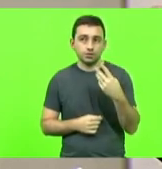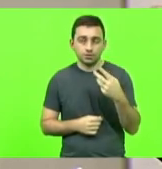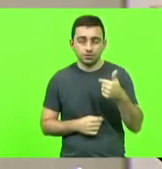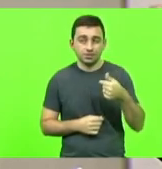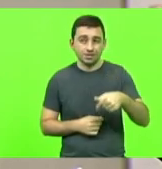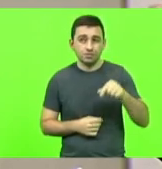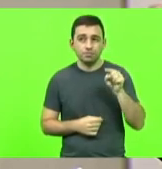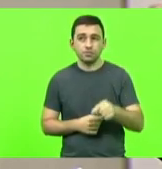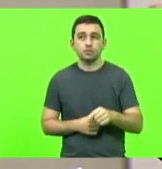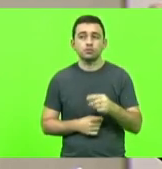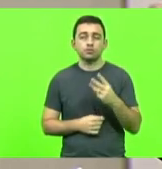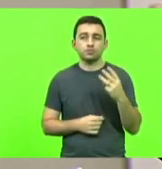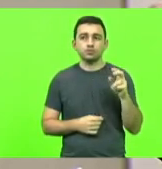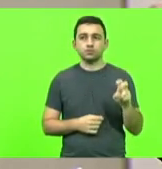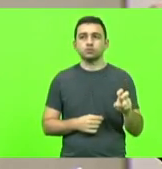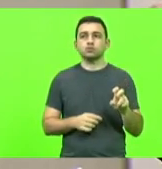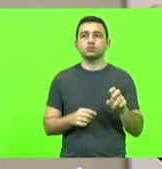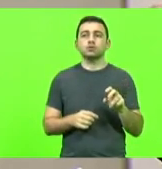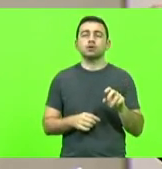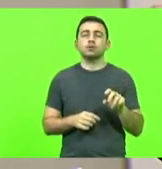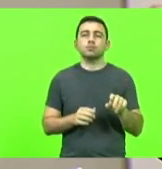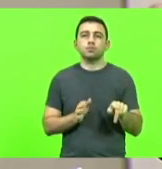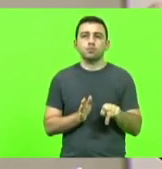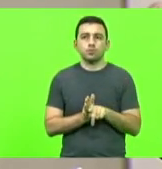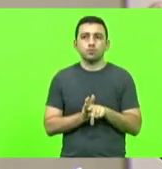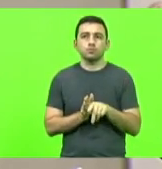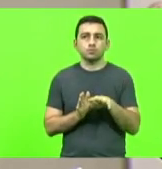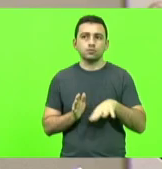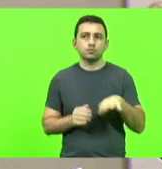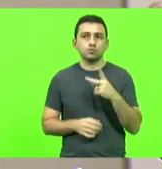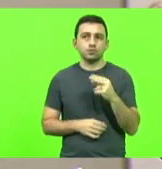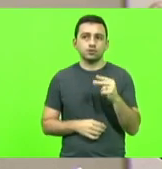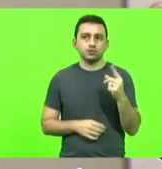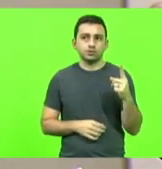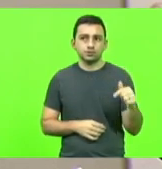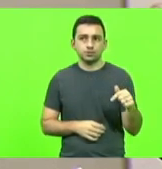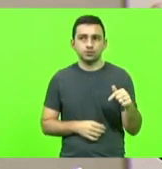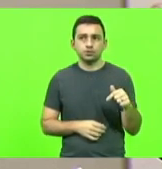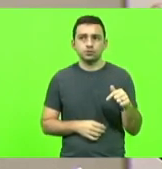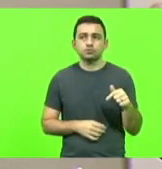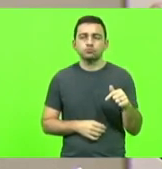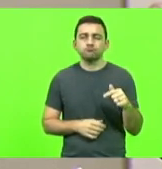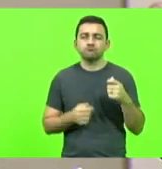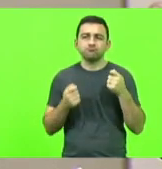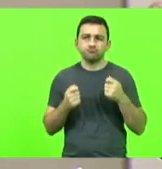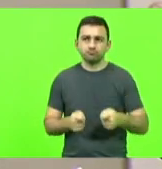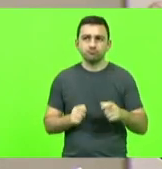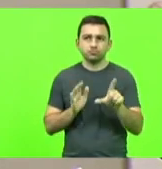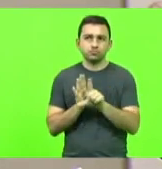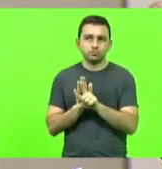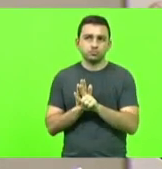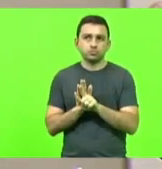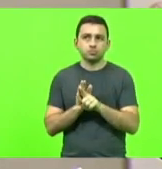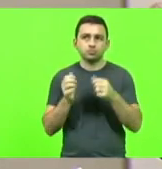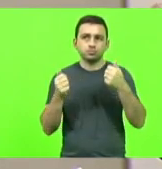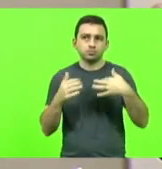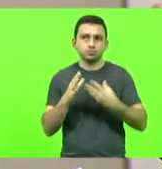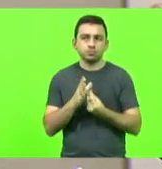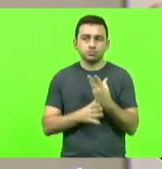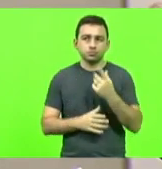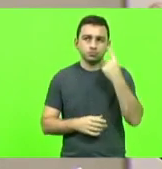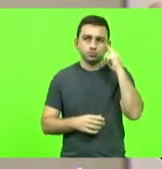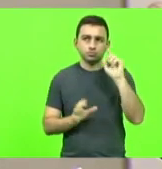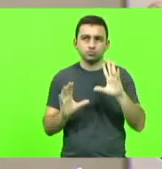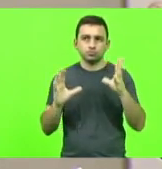anexo 2º, melhor dizendo, da lei 17.335 de 2017, que consolida as leis que dispõem sobre a instituição de datas